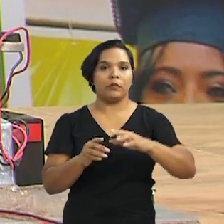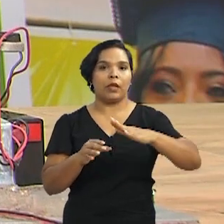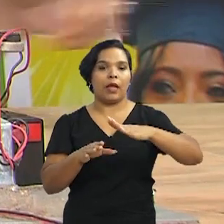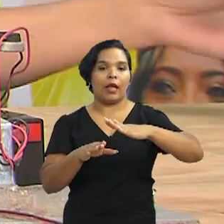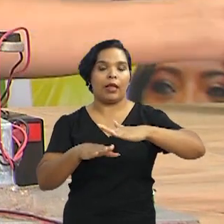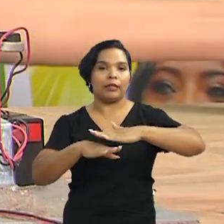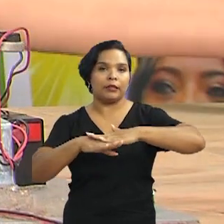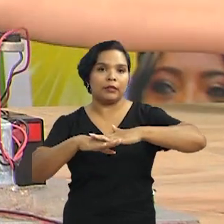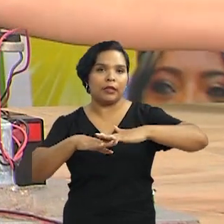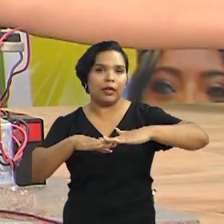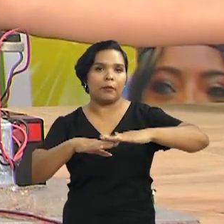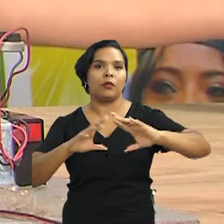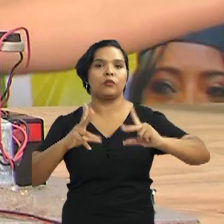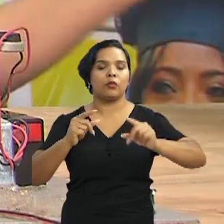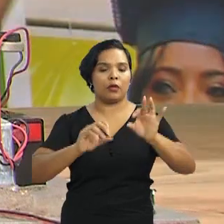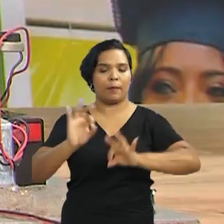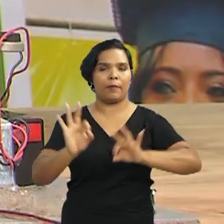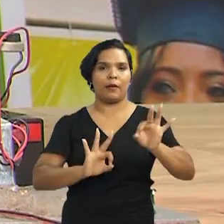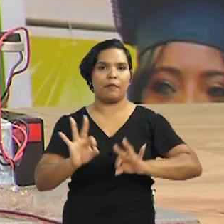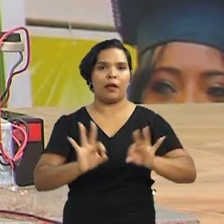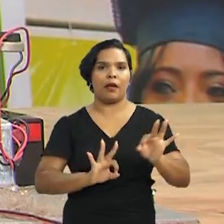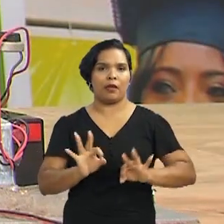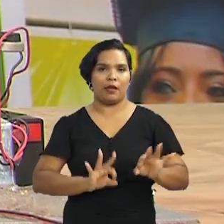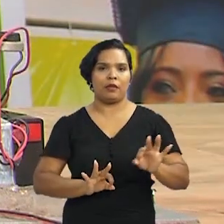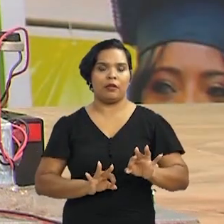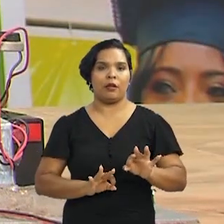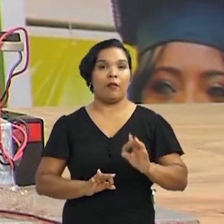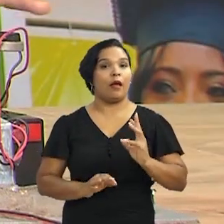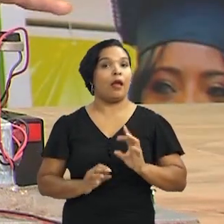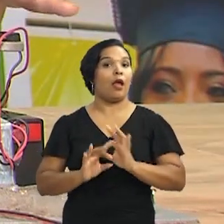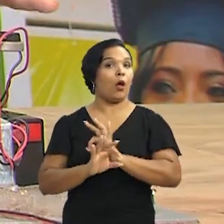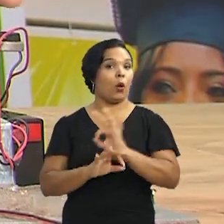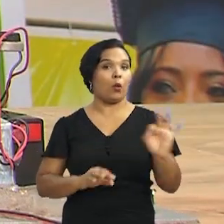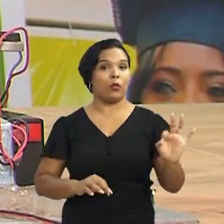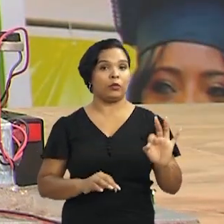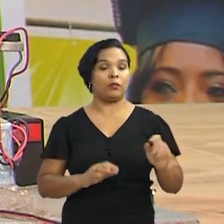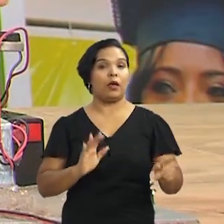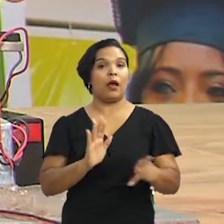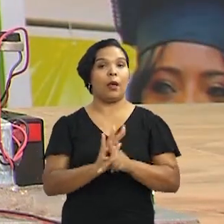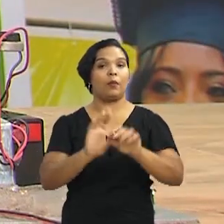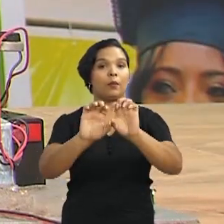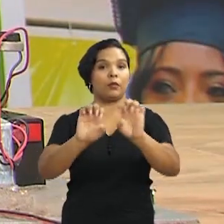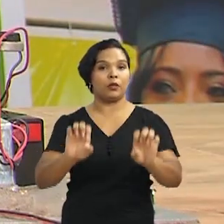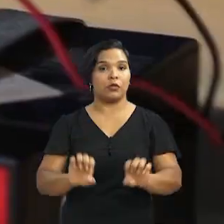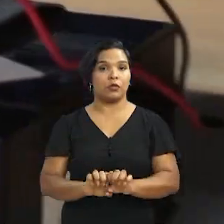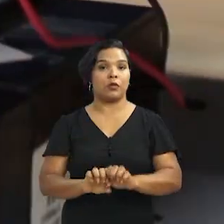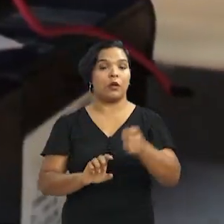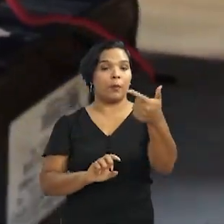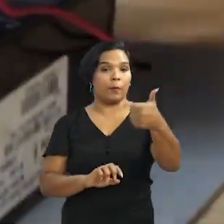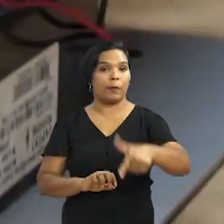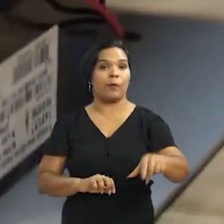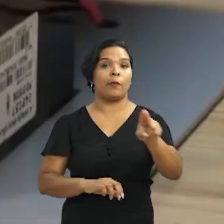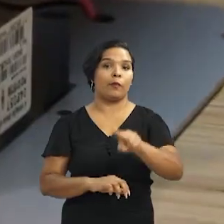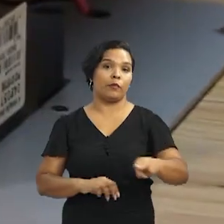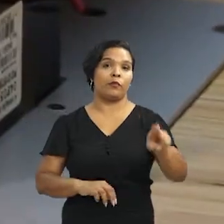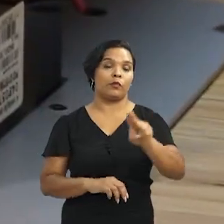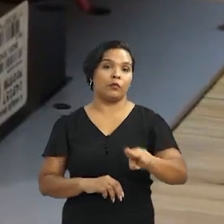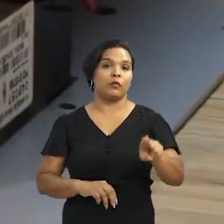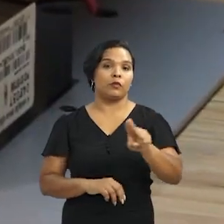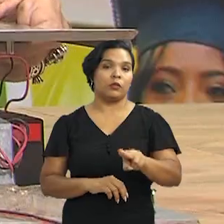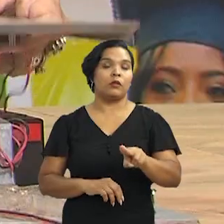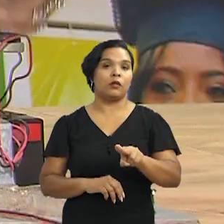carga. Aqui, ó, a tampinha aqui, ela vem toda preparada, então isso aqui para a gente é ótimo. A própria